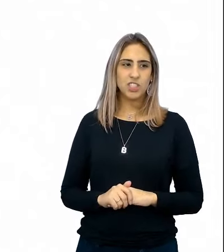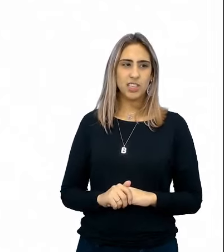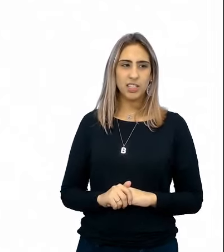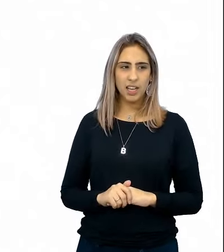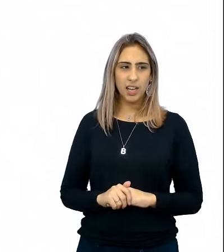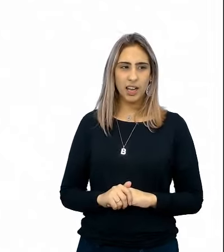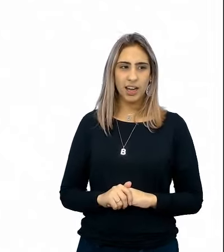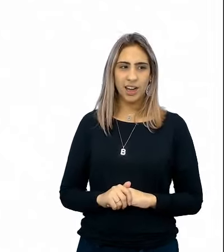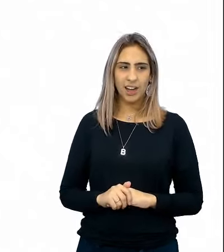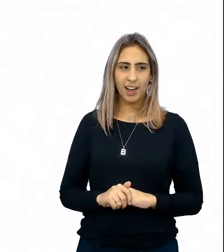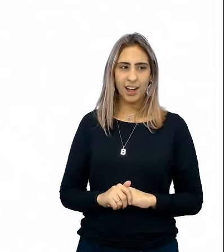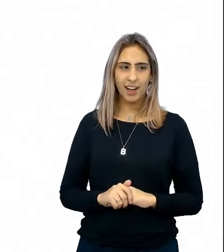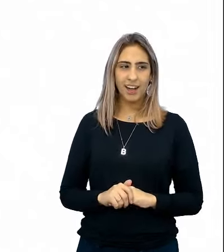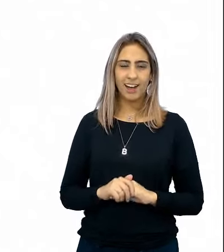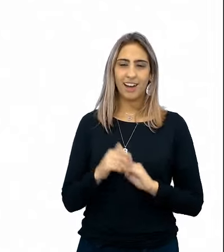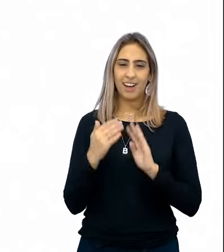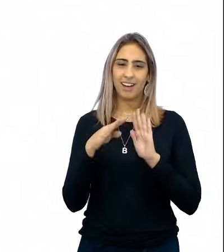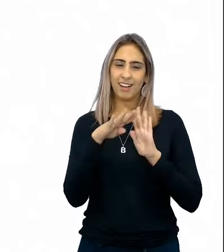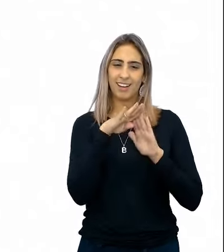são apresentados.